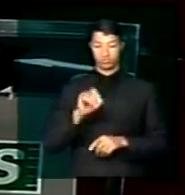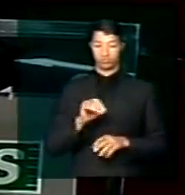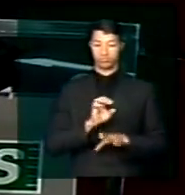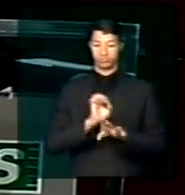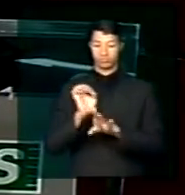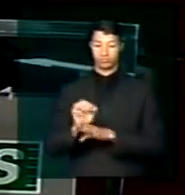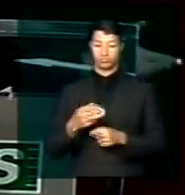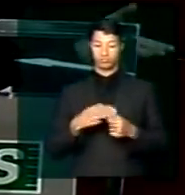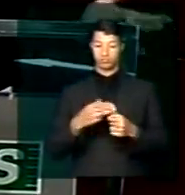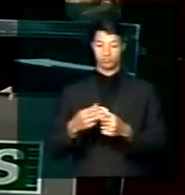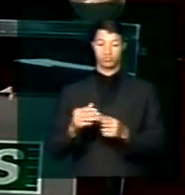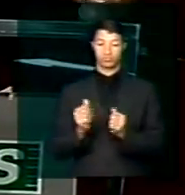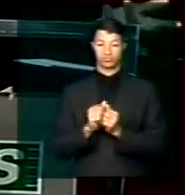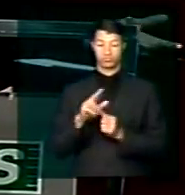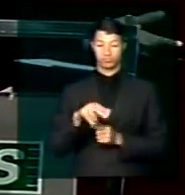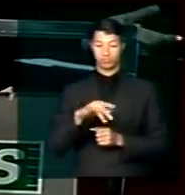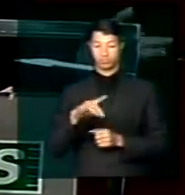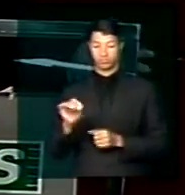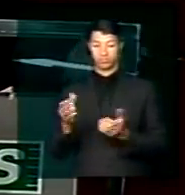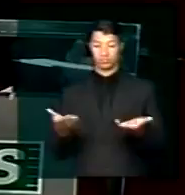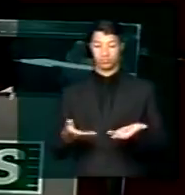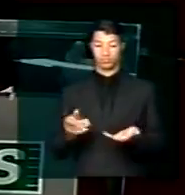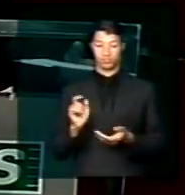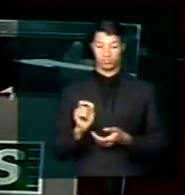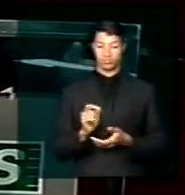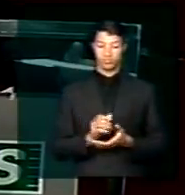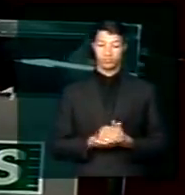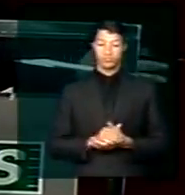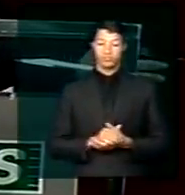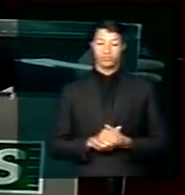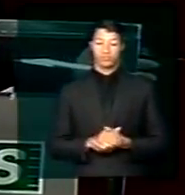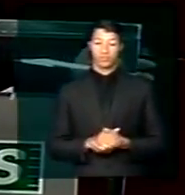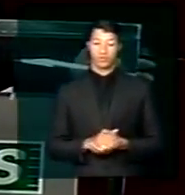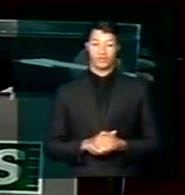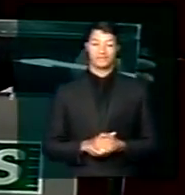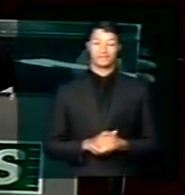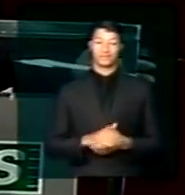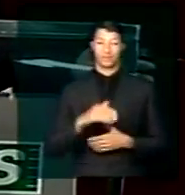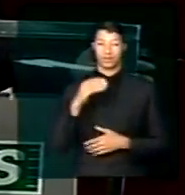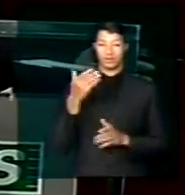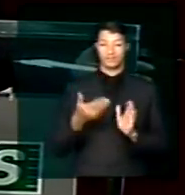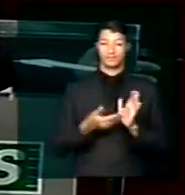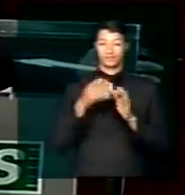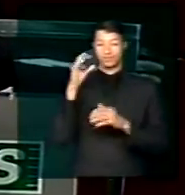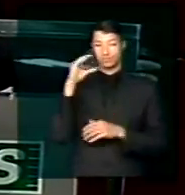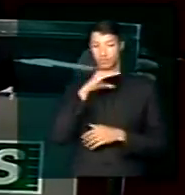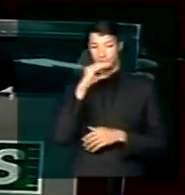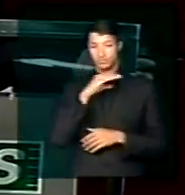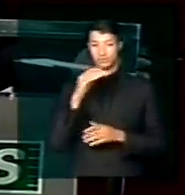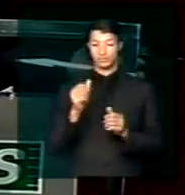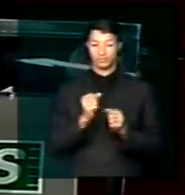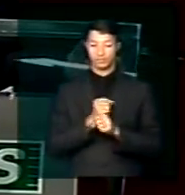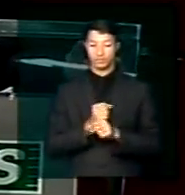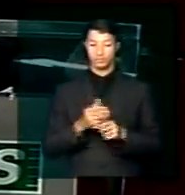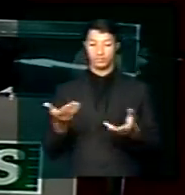e municipais com a União. E aqui cabe um parêntese que a Câmara dos Deputados, neste